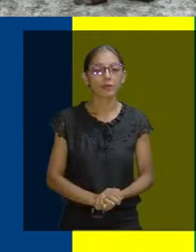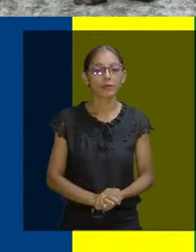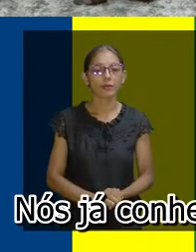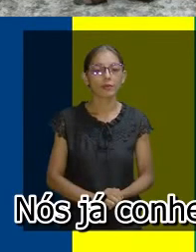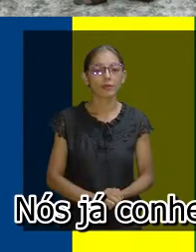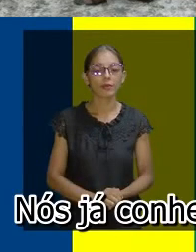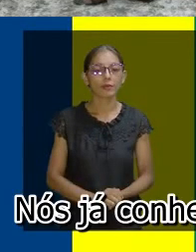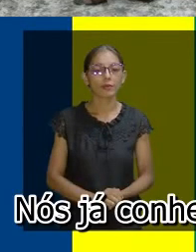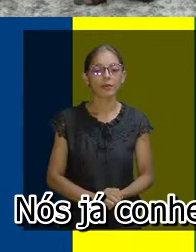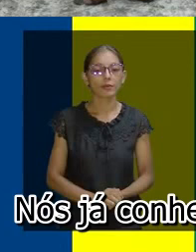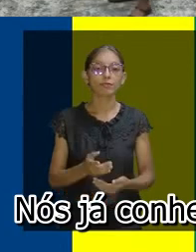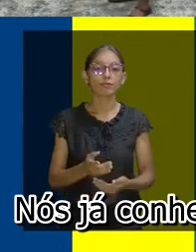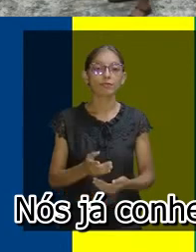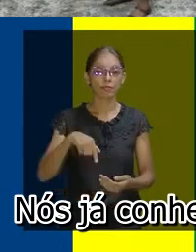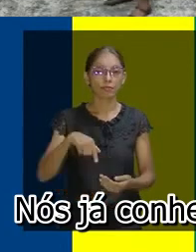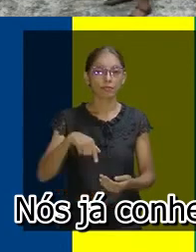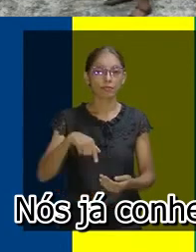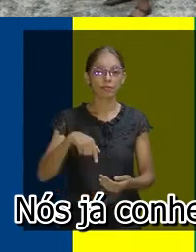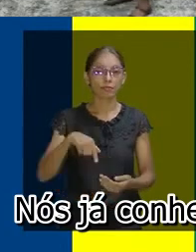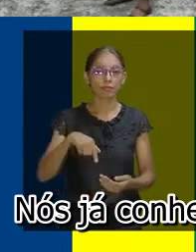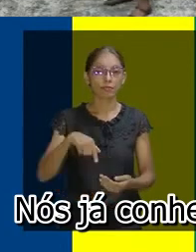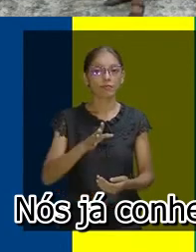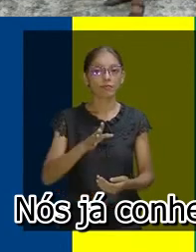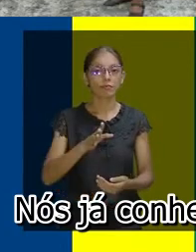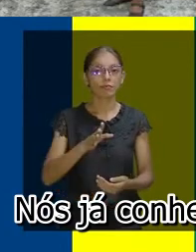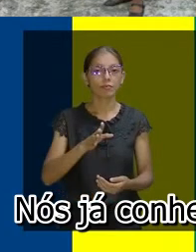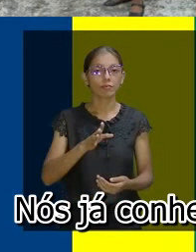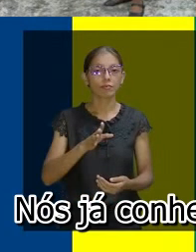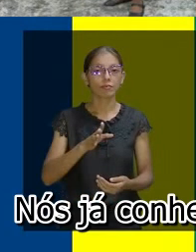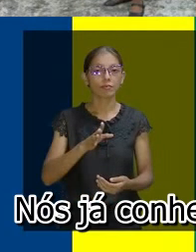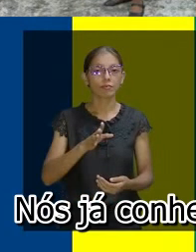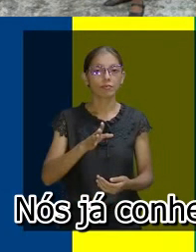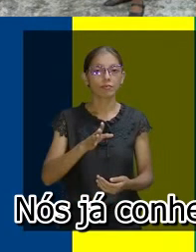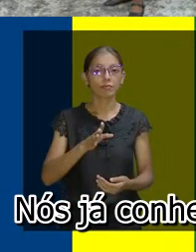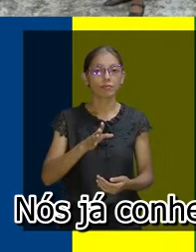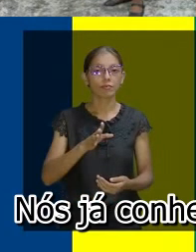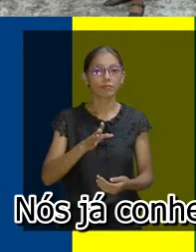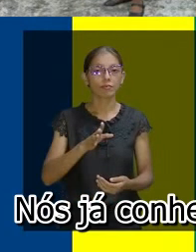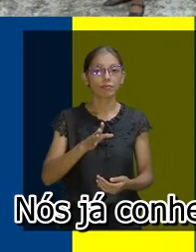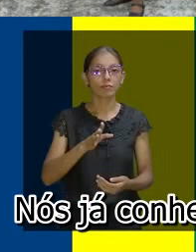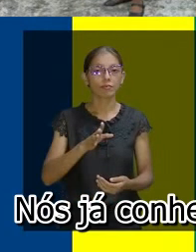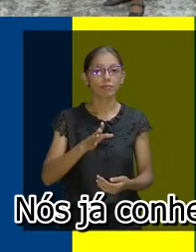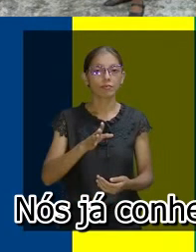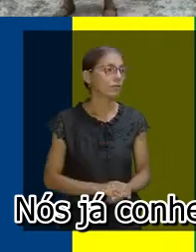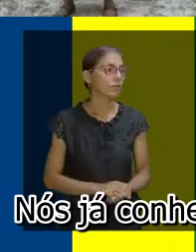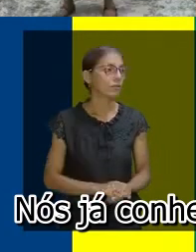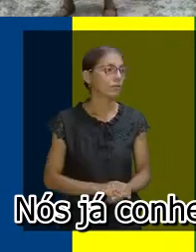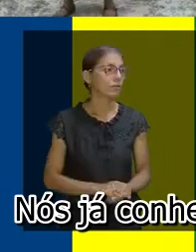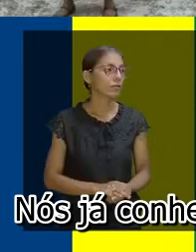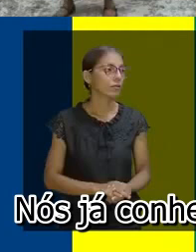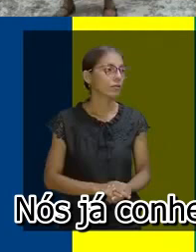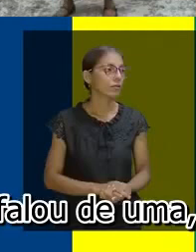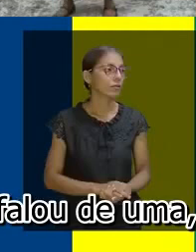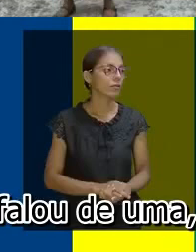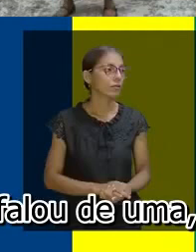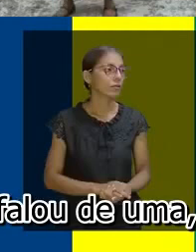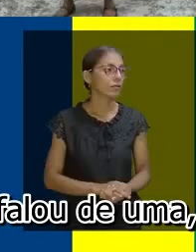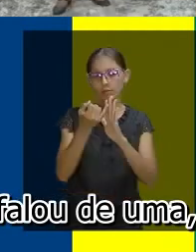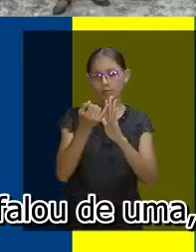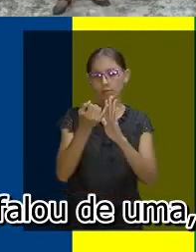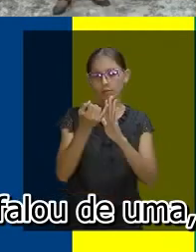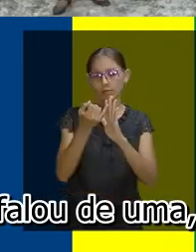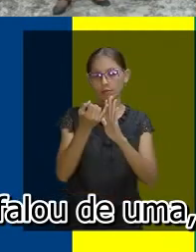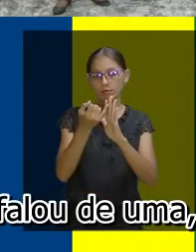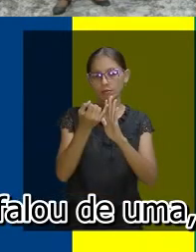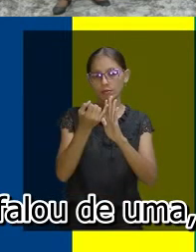Bem, nós já conhecemos algumas ações afirmativas, ainda há pouco, o doutor Lage falou de uma, tá?